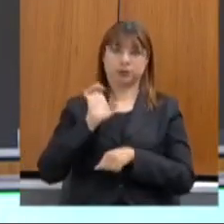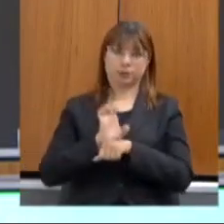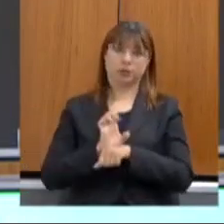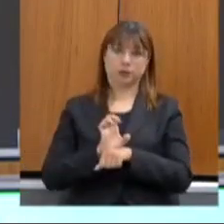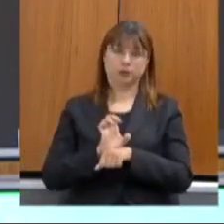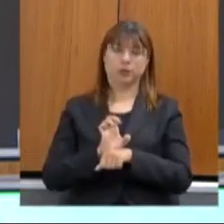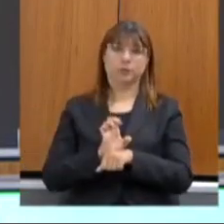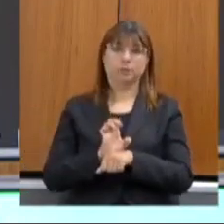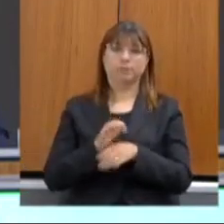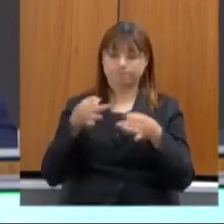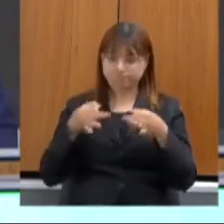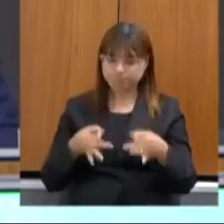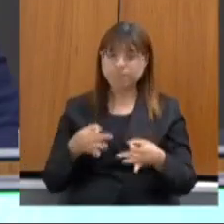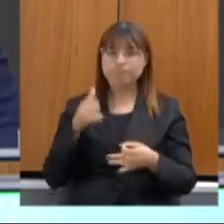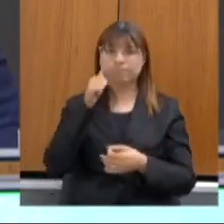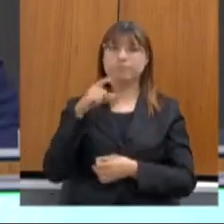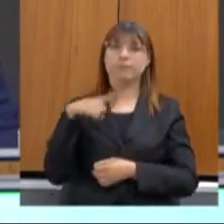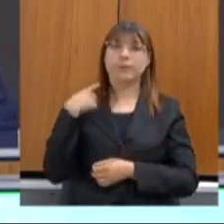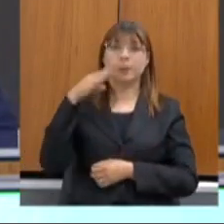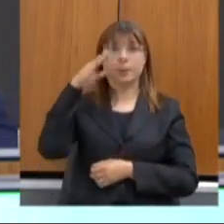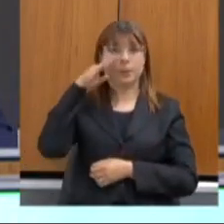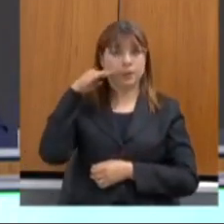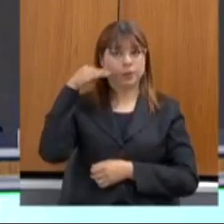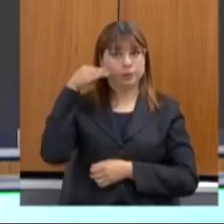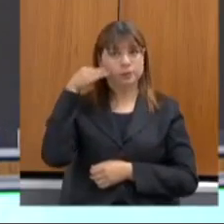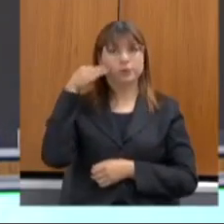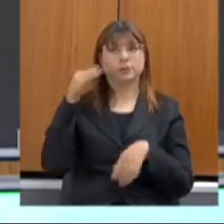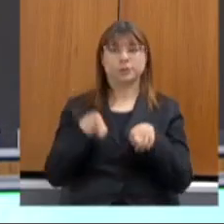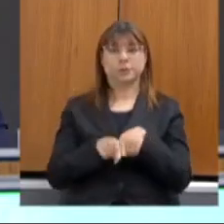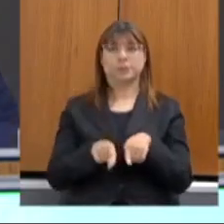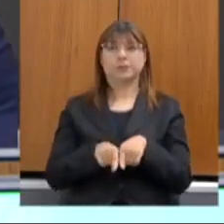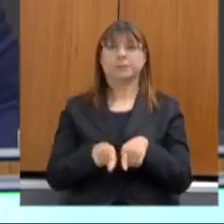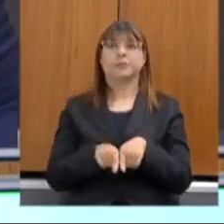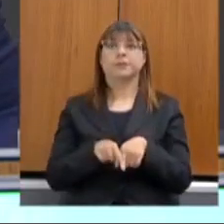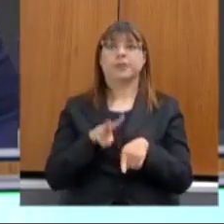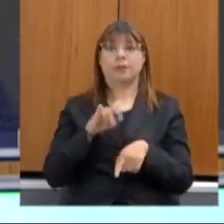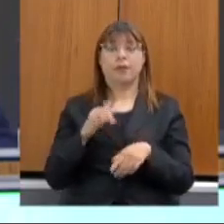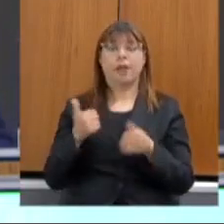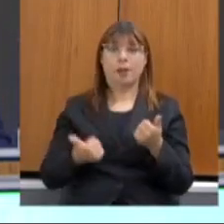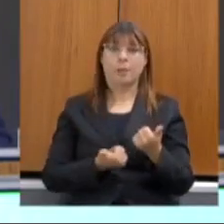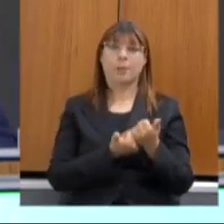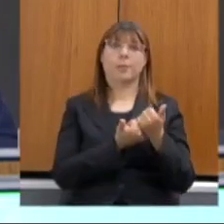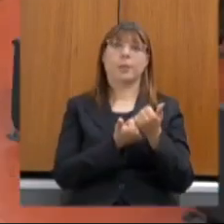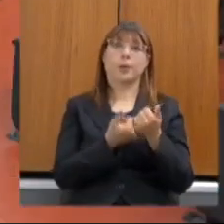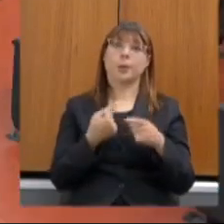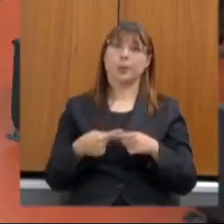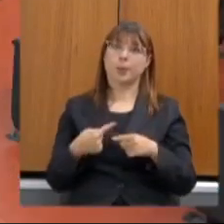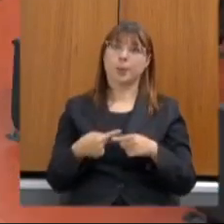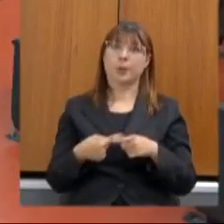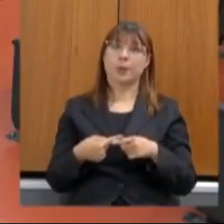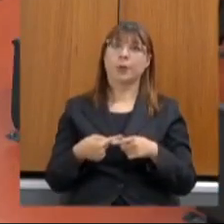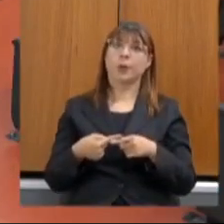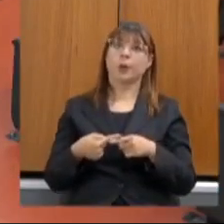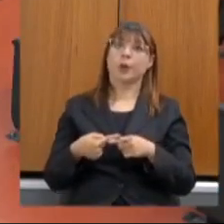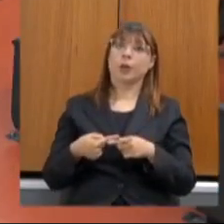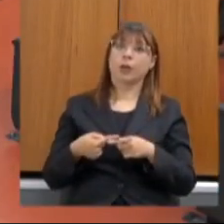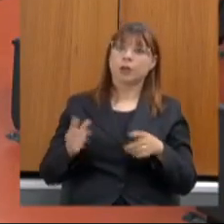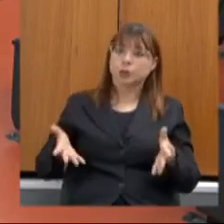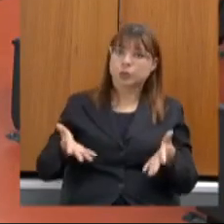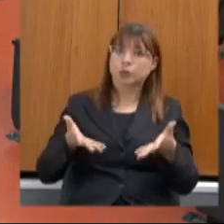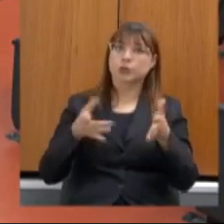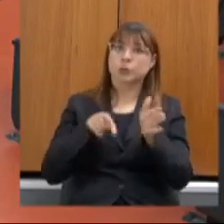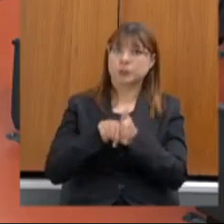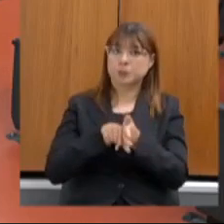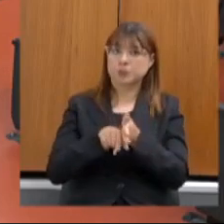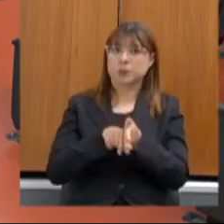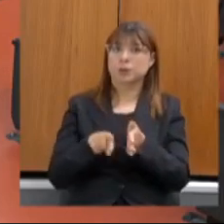a deputada Beatriz Cerqueira é vai apoiar bastante isso porque é mais incentivo à pesquisa